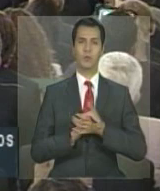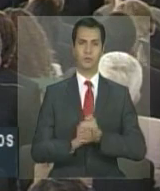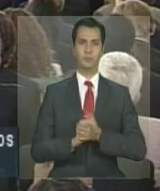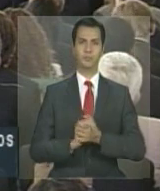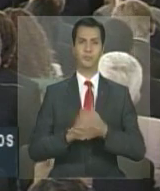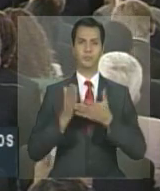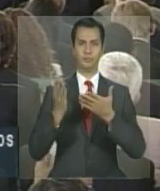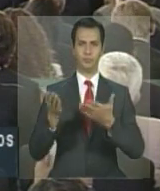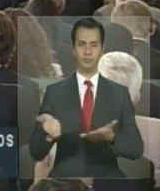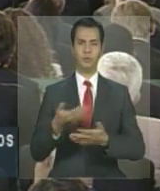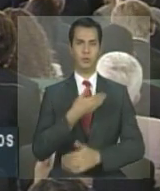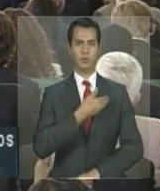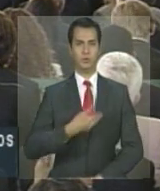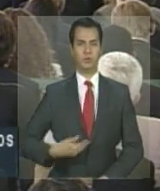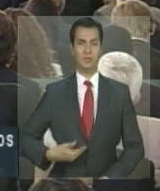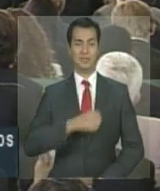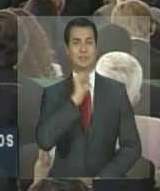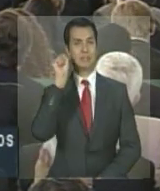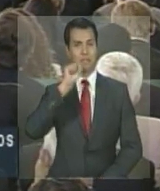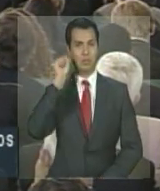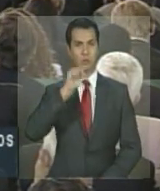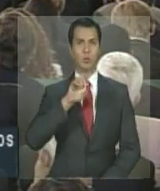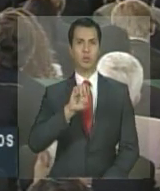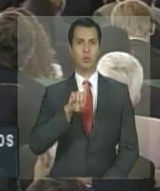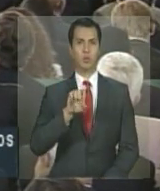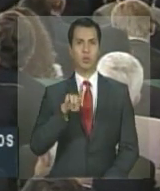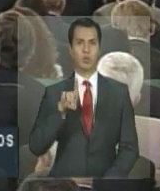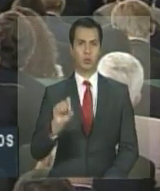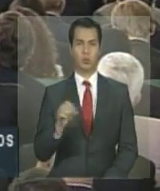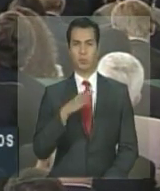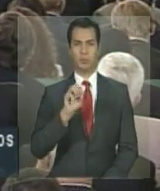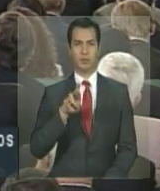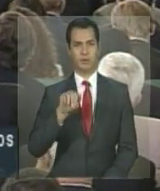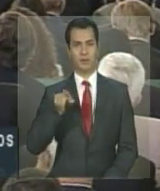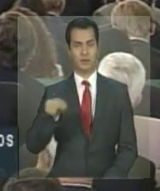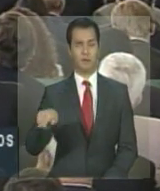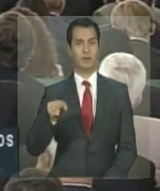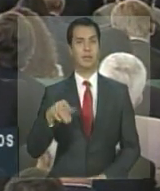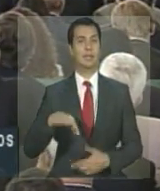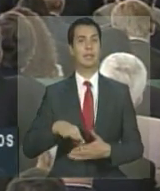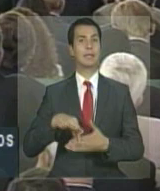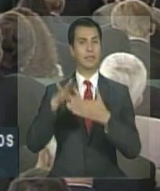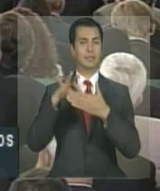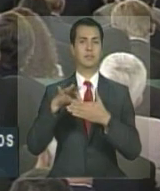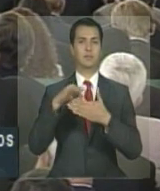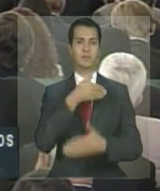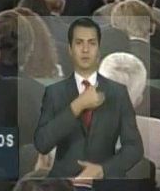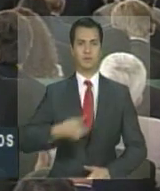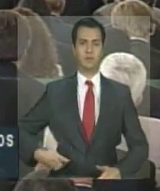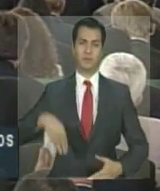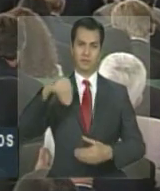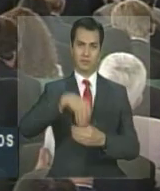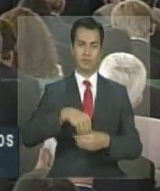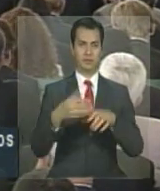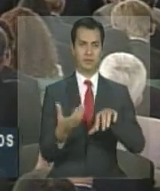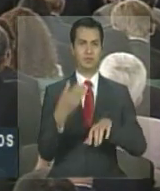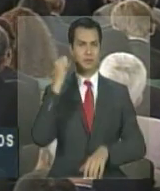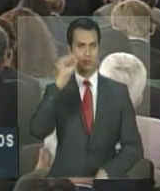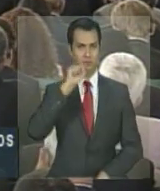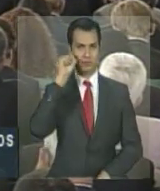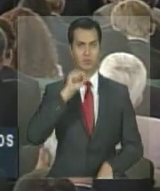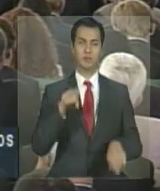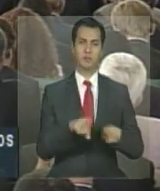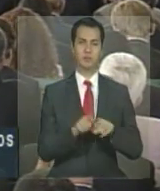o senador Eduardo Braga, líder do governo no Senado Federal, e as